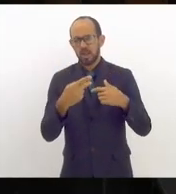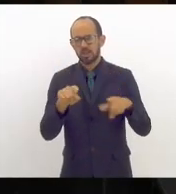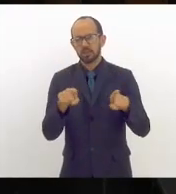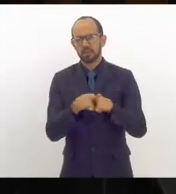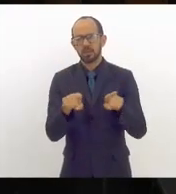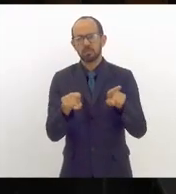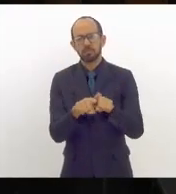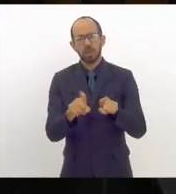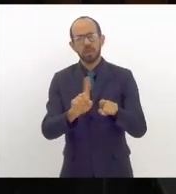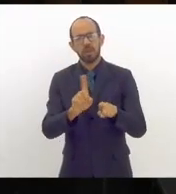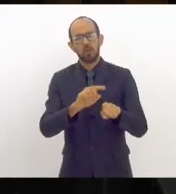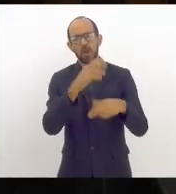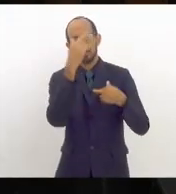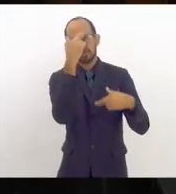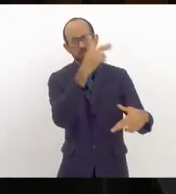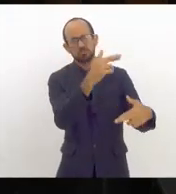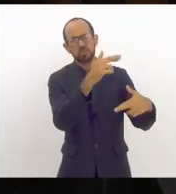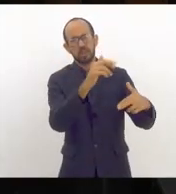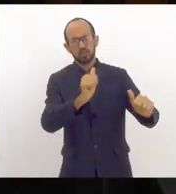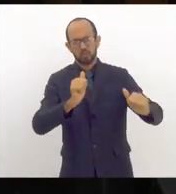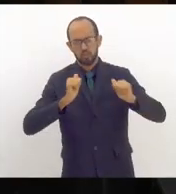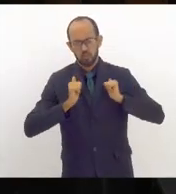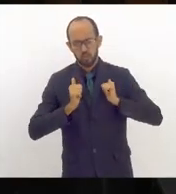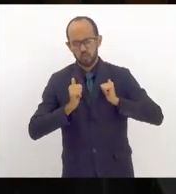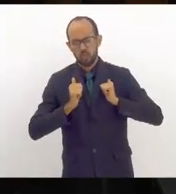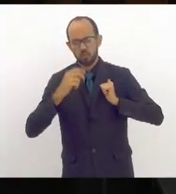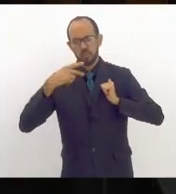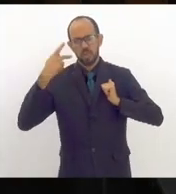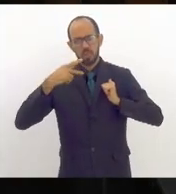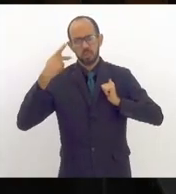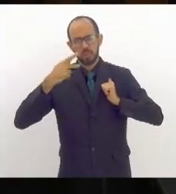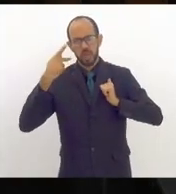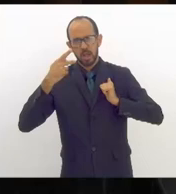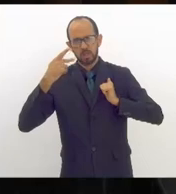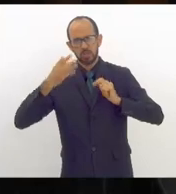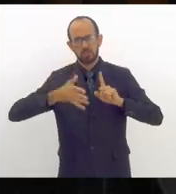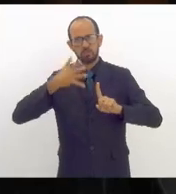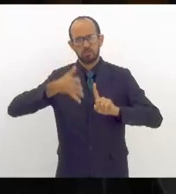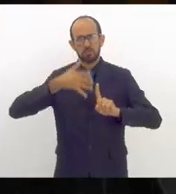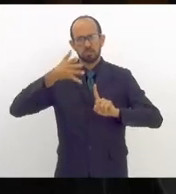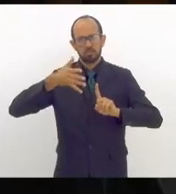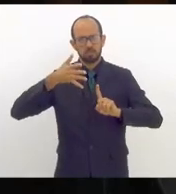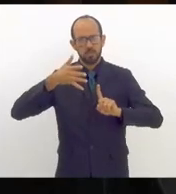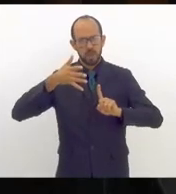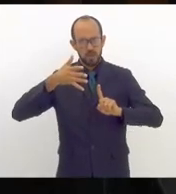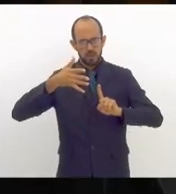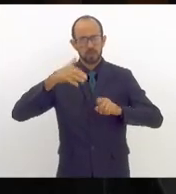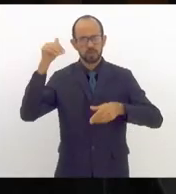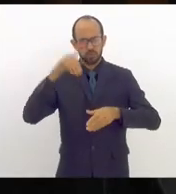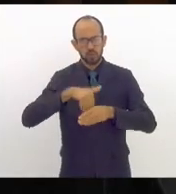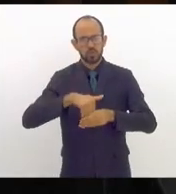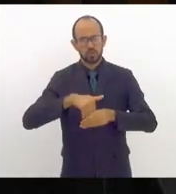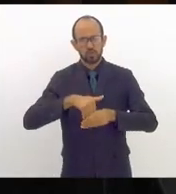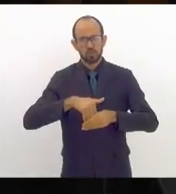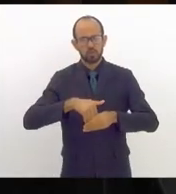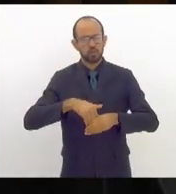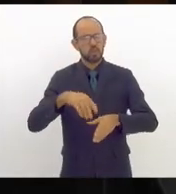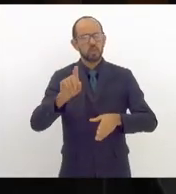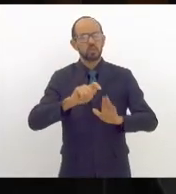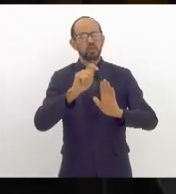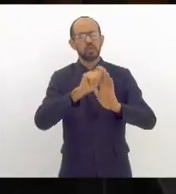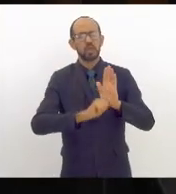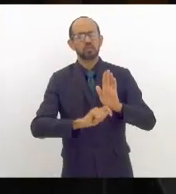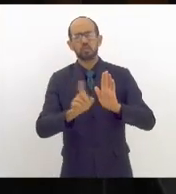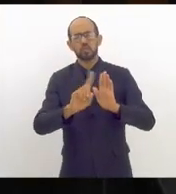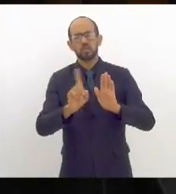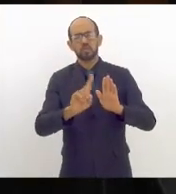parlamentar de palavras e votos uma imunidade que o texto constitucional não faz ressalva